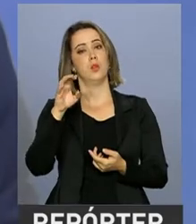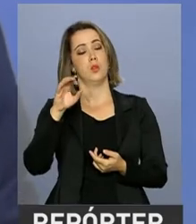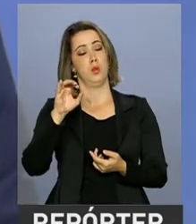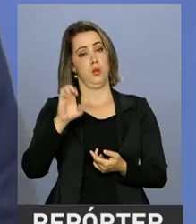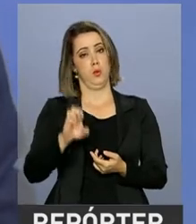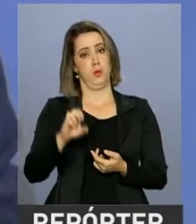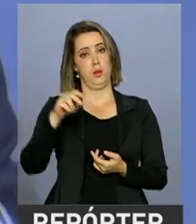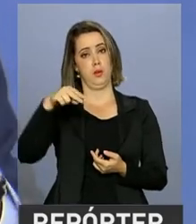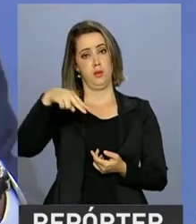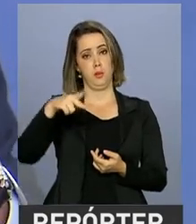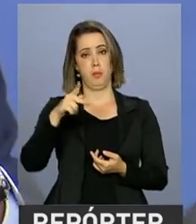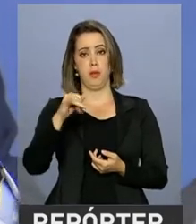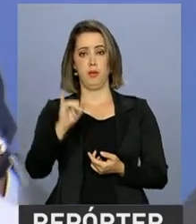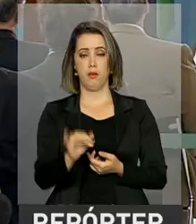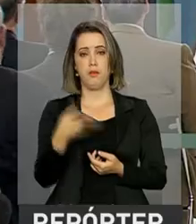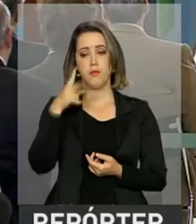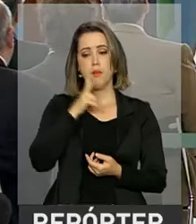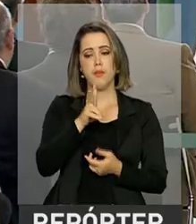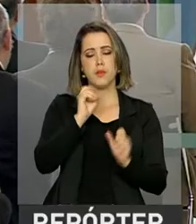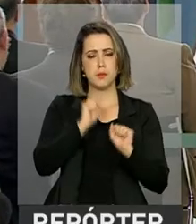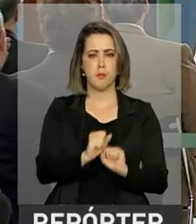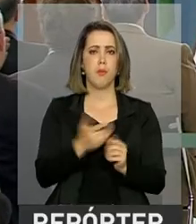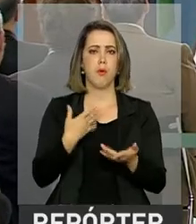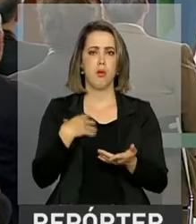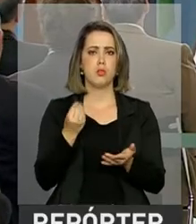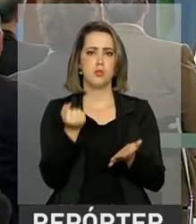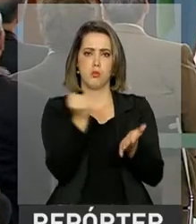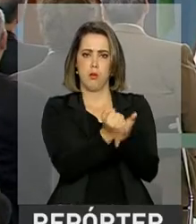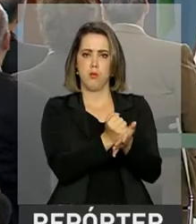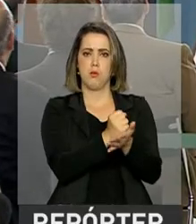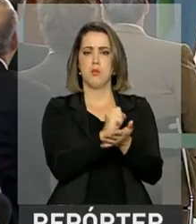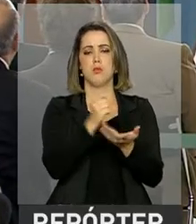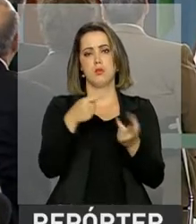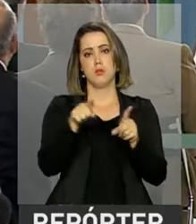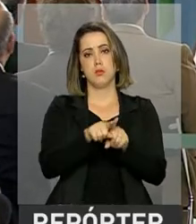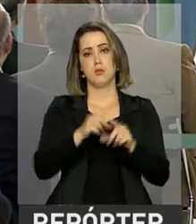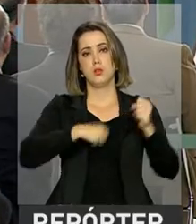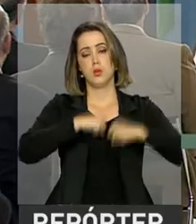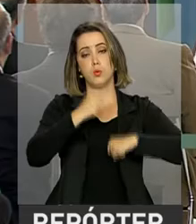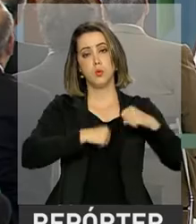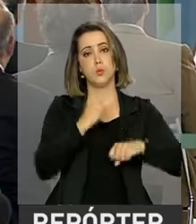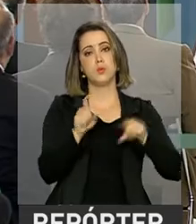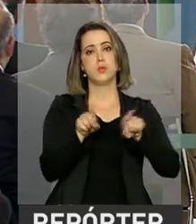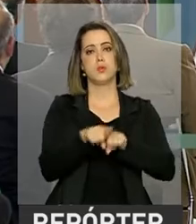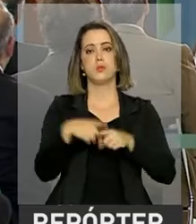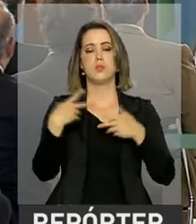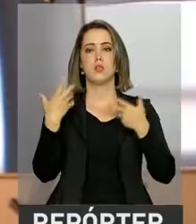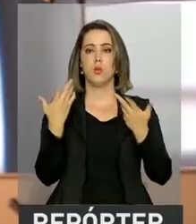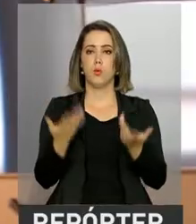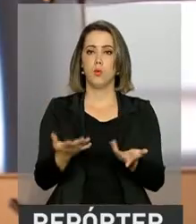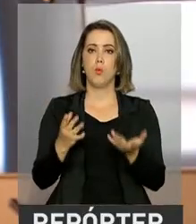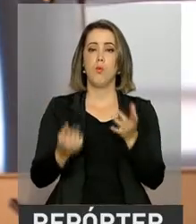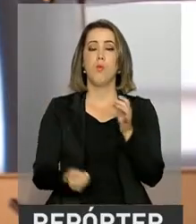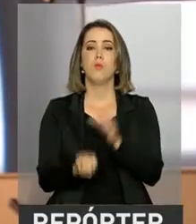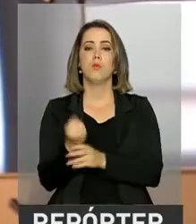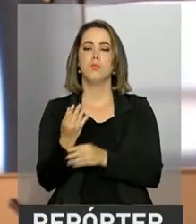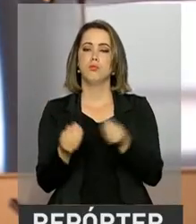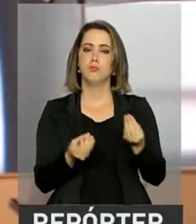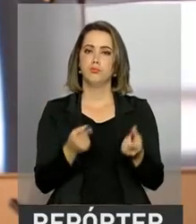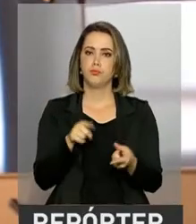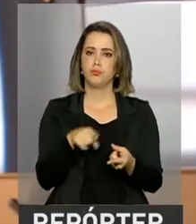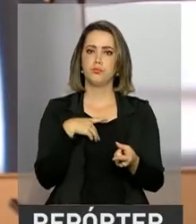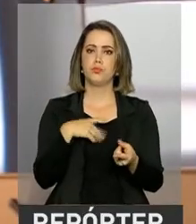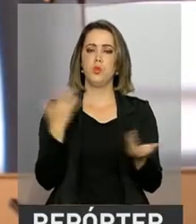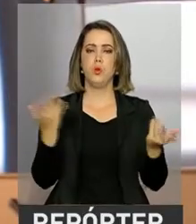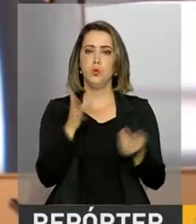para a concessão de patentes como a aplicação industrial ea atividade inventiva a demora provocada